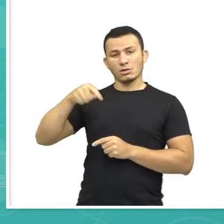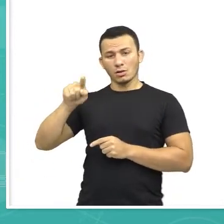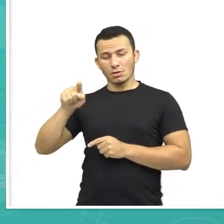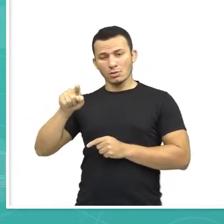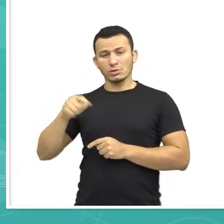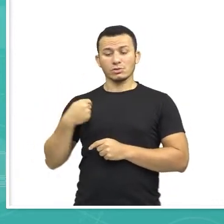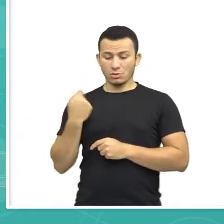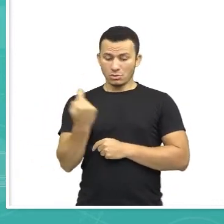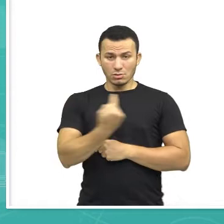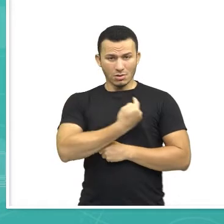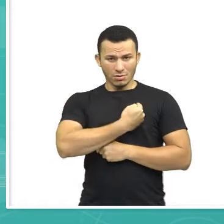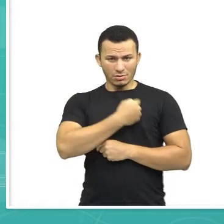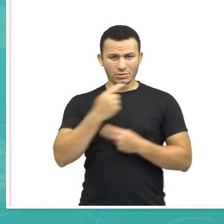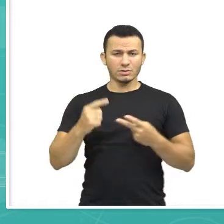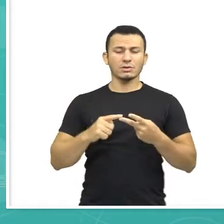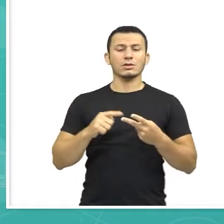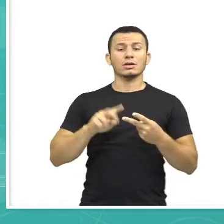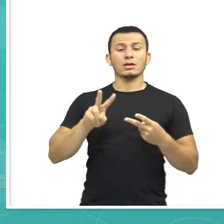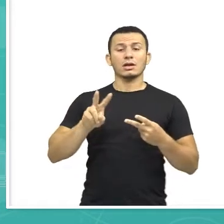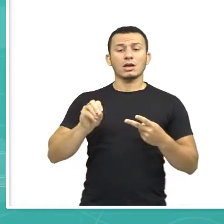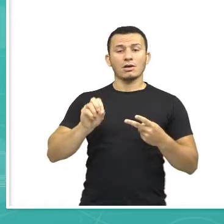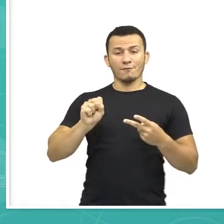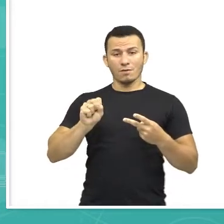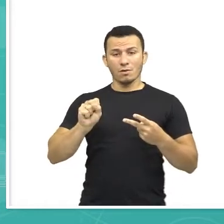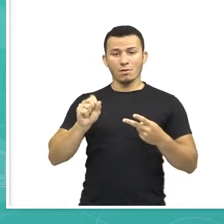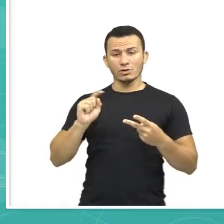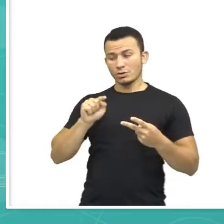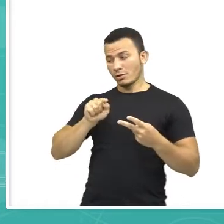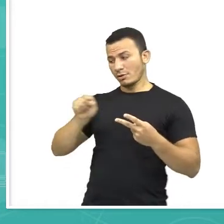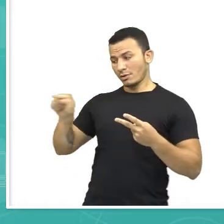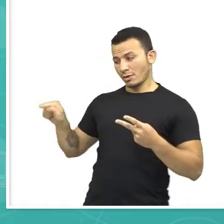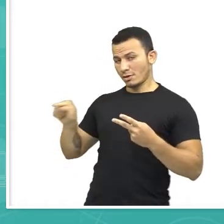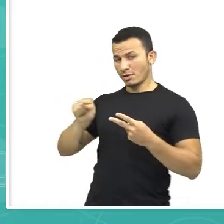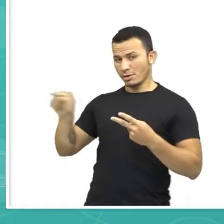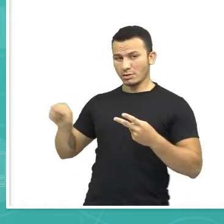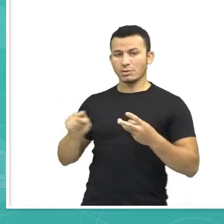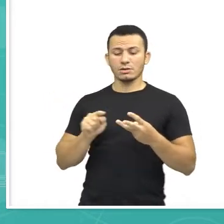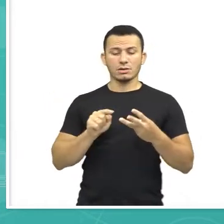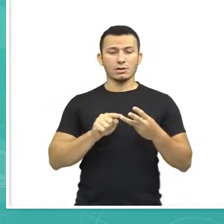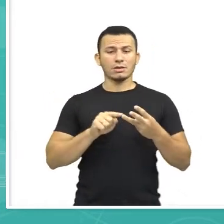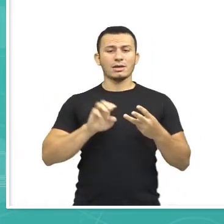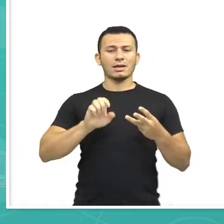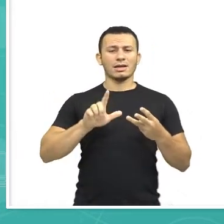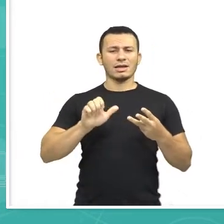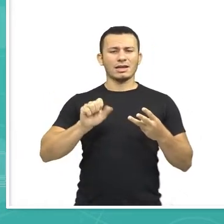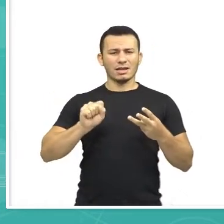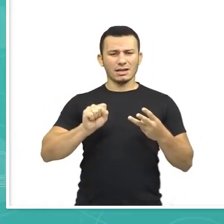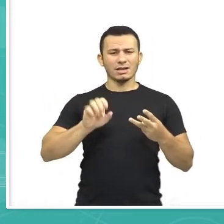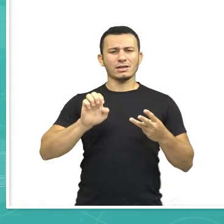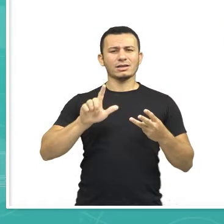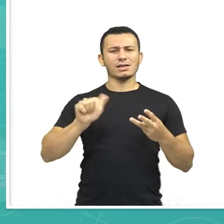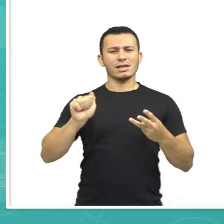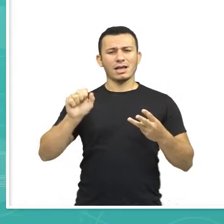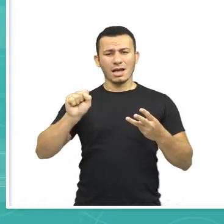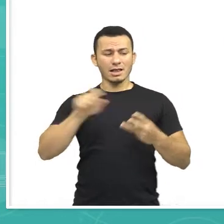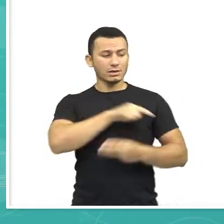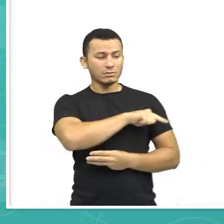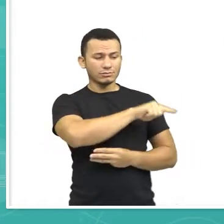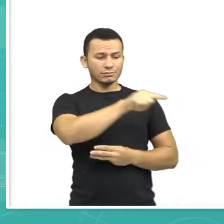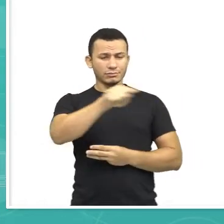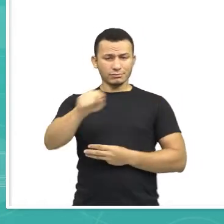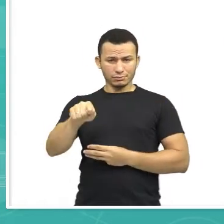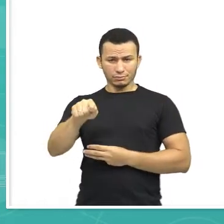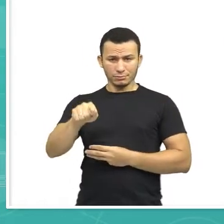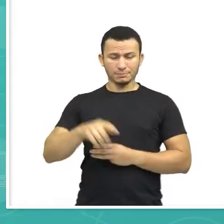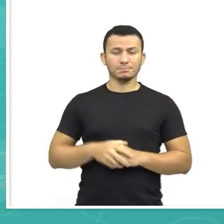vós. Opa, saiu meio tortinho aqui, professor. E o eles ou elas, muito bem, eles ou elas. Essas são as pessoas do discurso, as pessoas